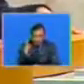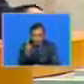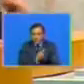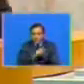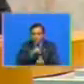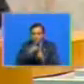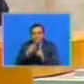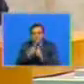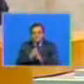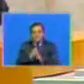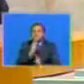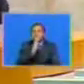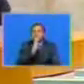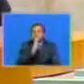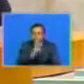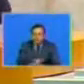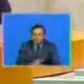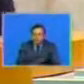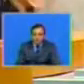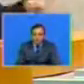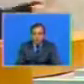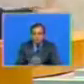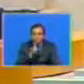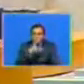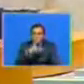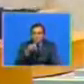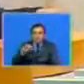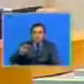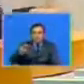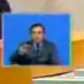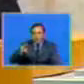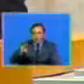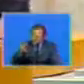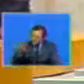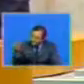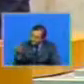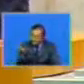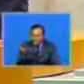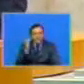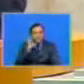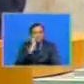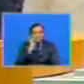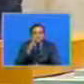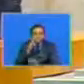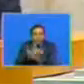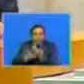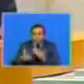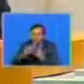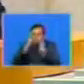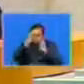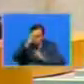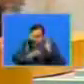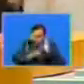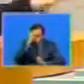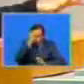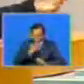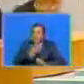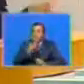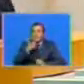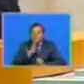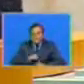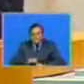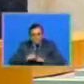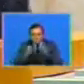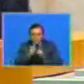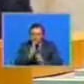sociedade serão as respostas dos bons irmãos, daqueles que, não importando a bravura, não importando a